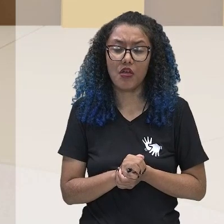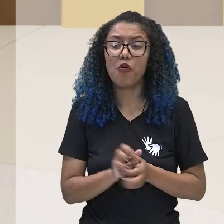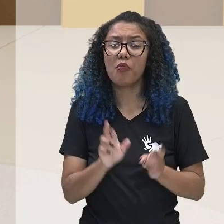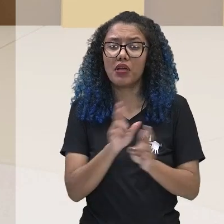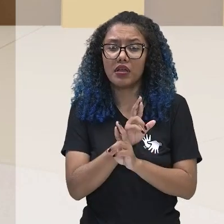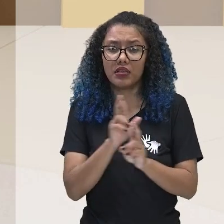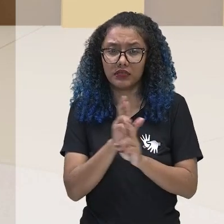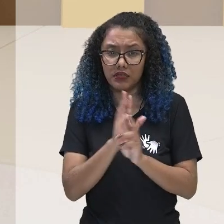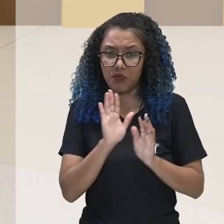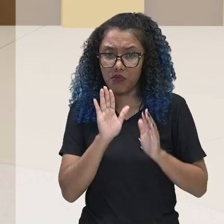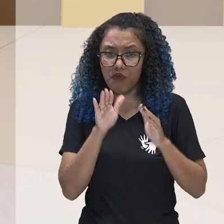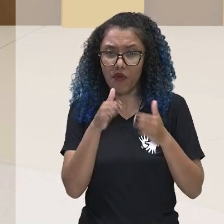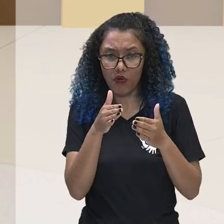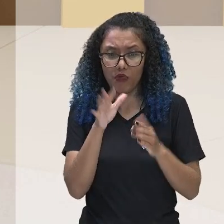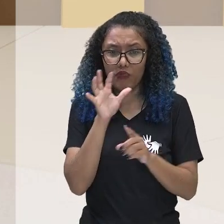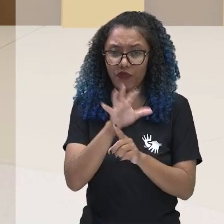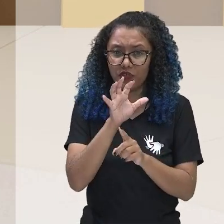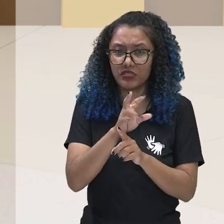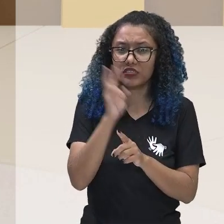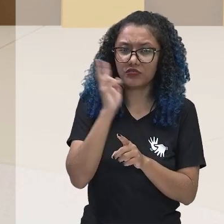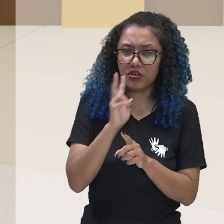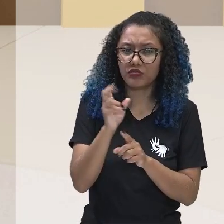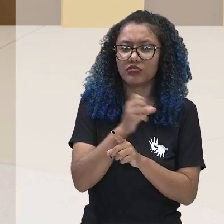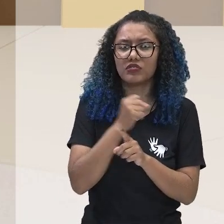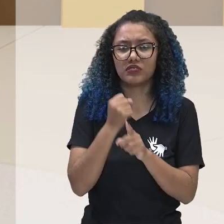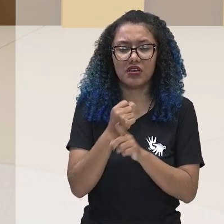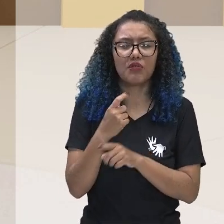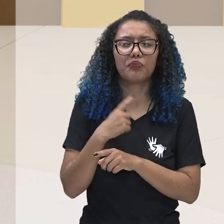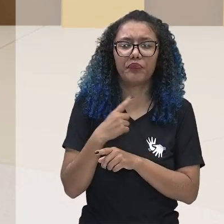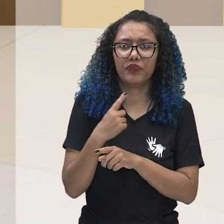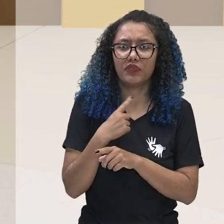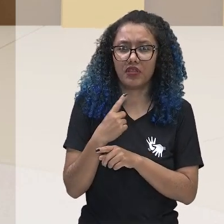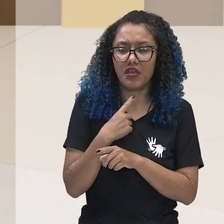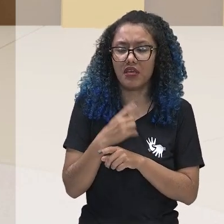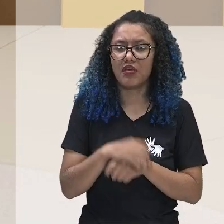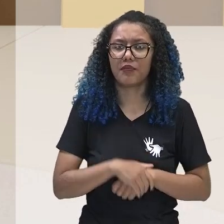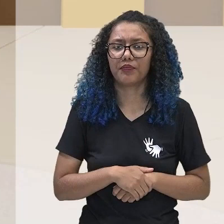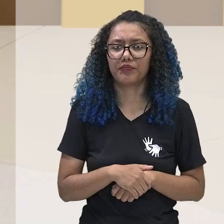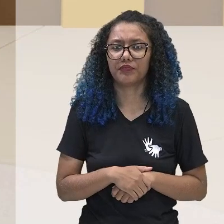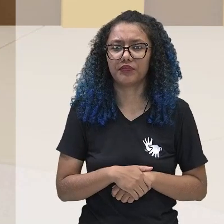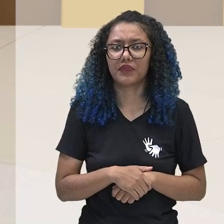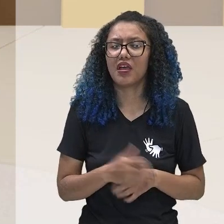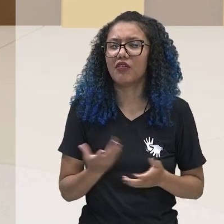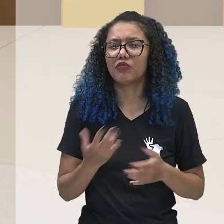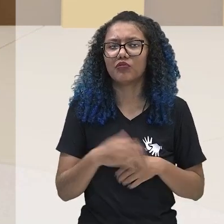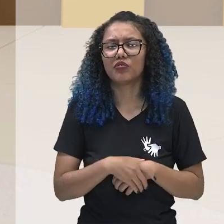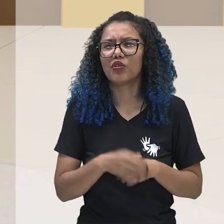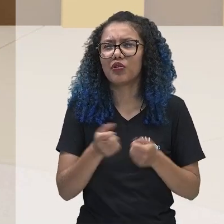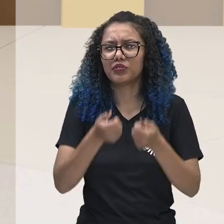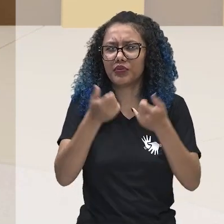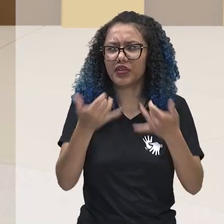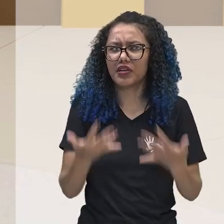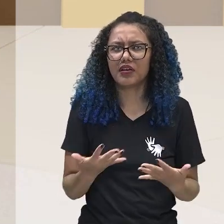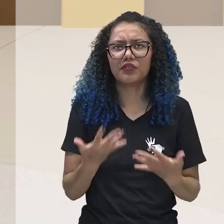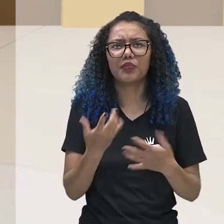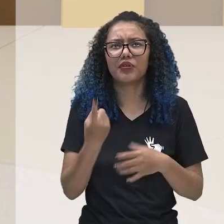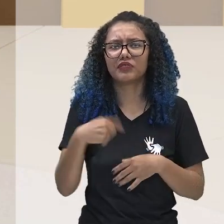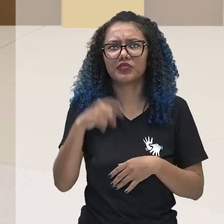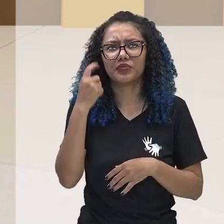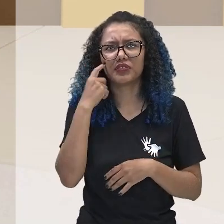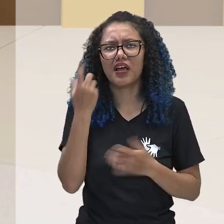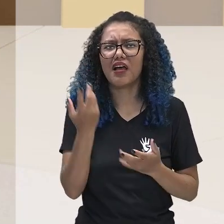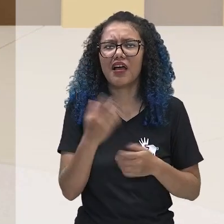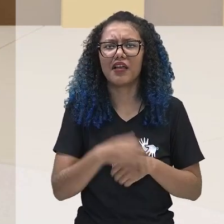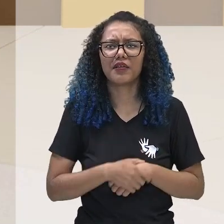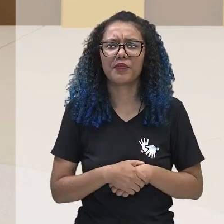histórico, social, econômico. Eu não estou falando isso para vocês aqui, para vocês de repente pensarem assim, uau, o professor está vendendo sonhos